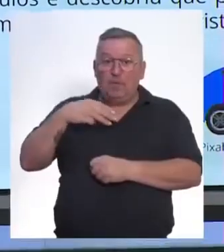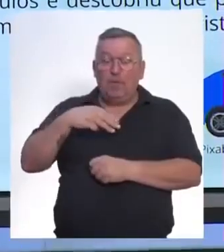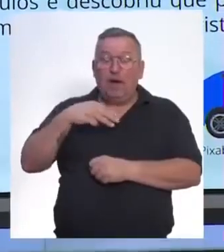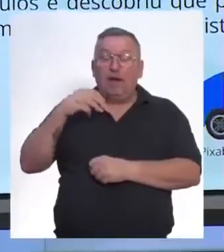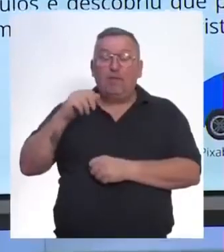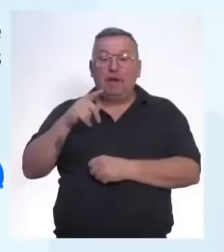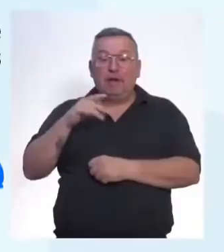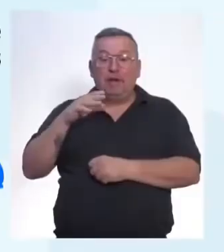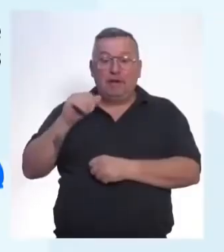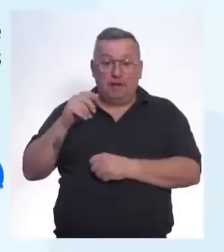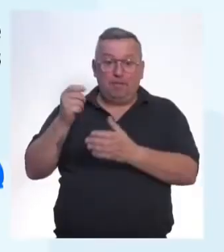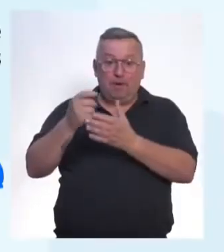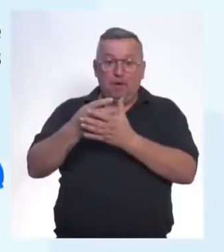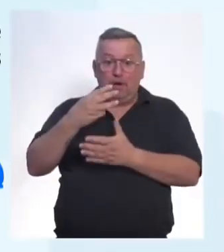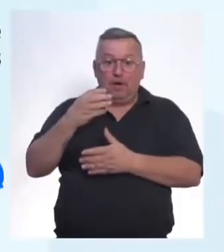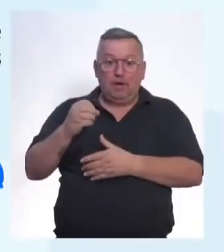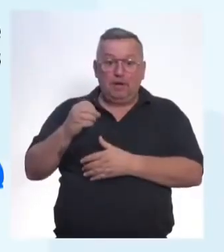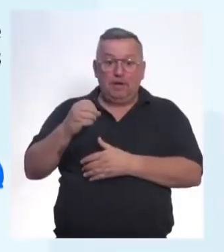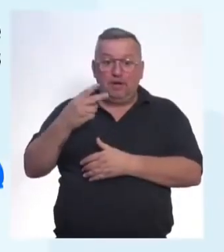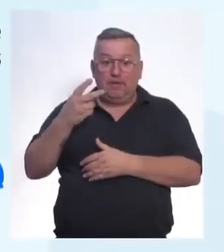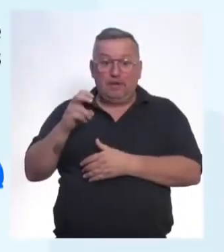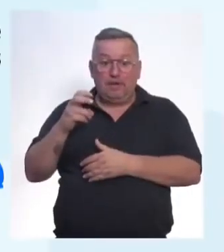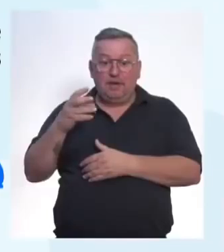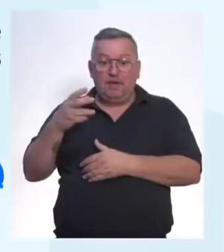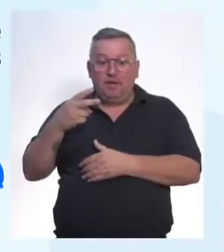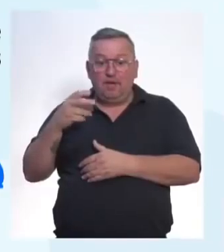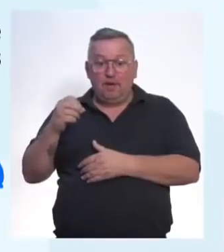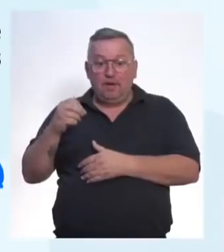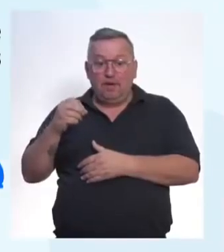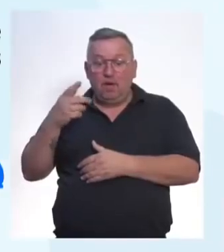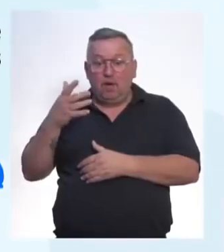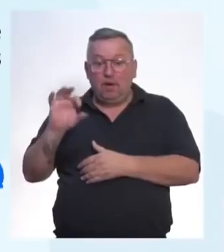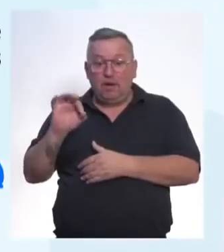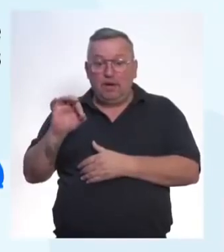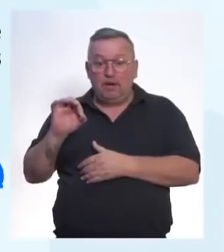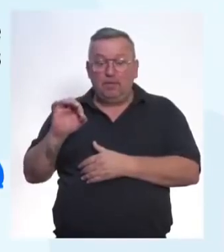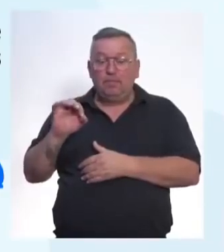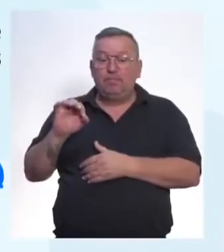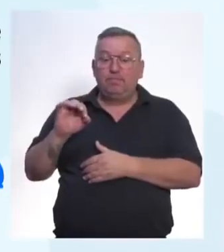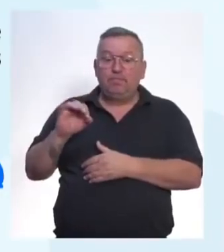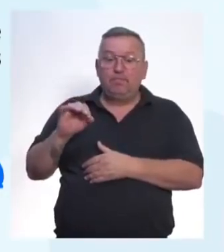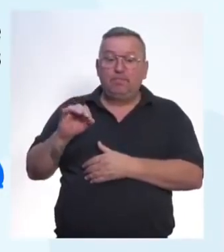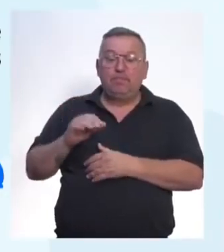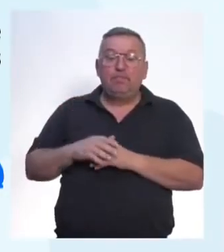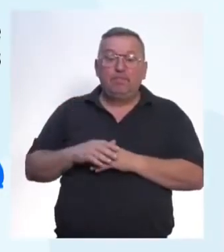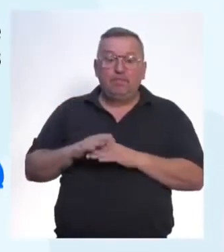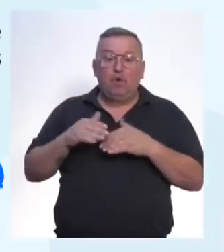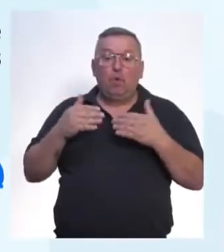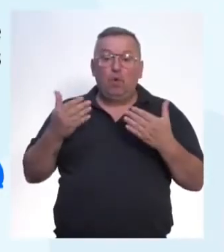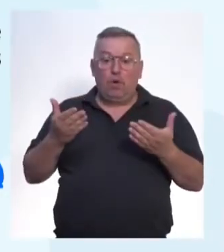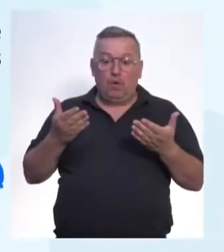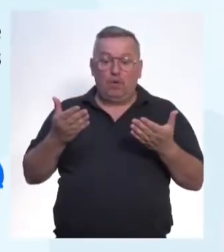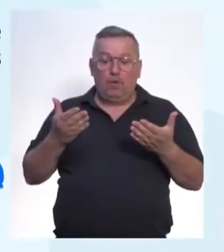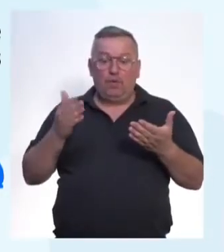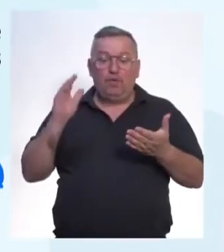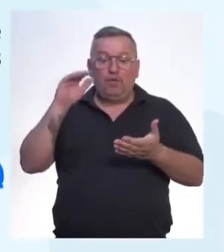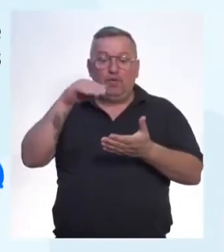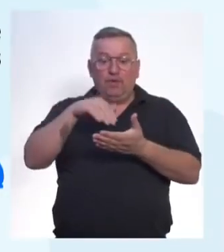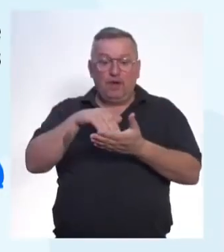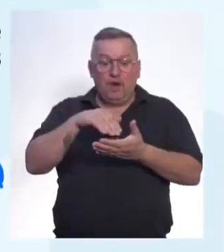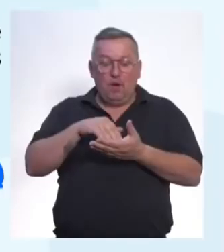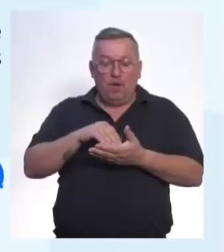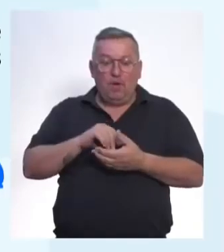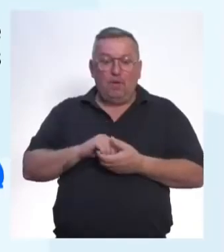pagou 30% de juros, 25% de juros, 20% de juros, ou 10% de juros lá ao final